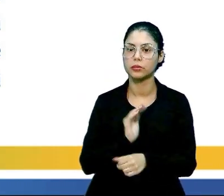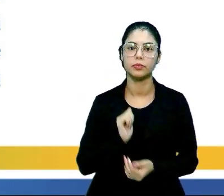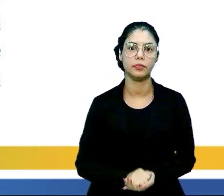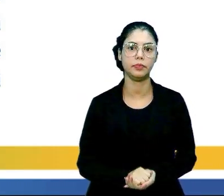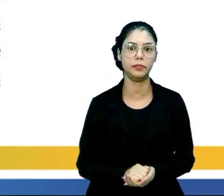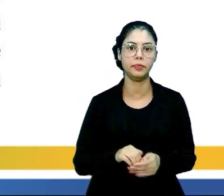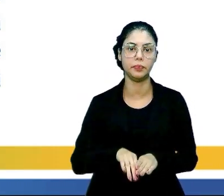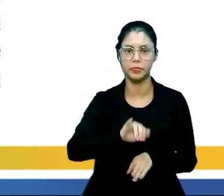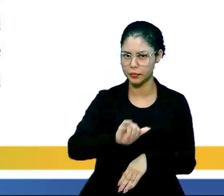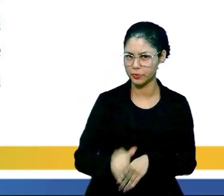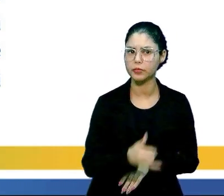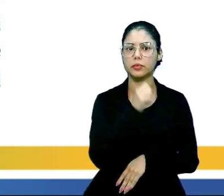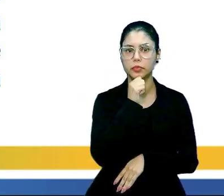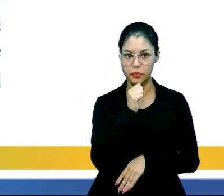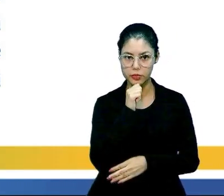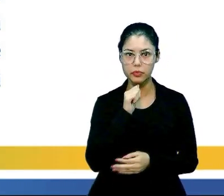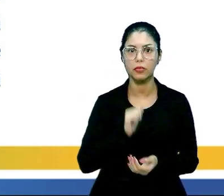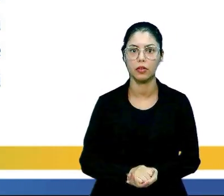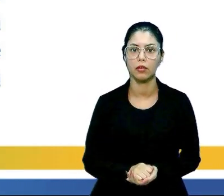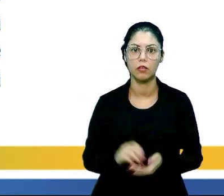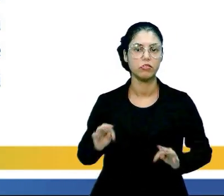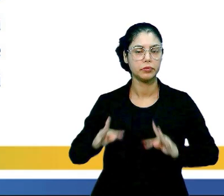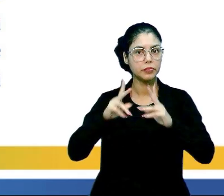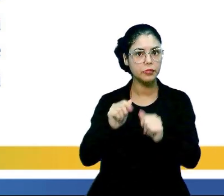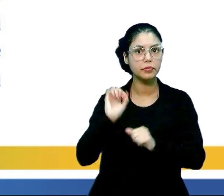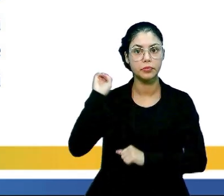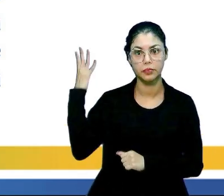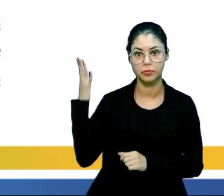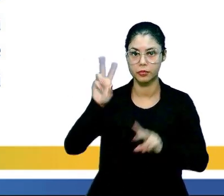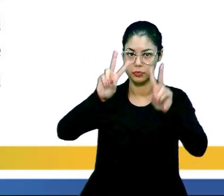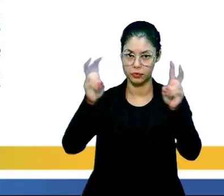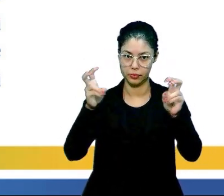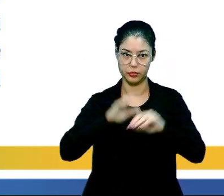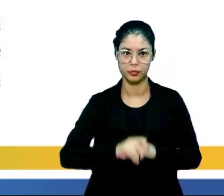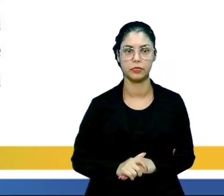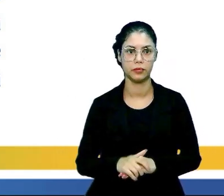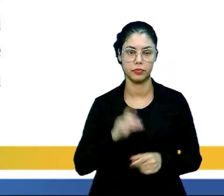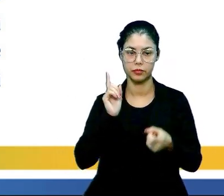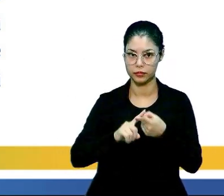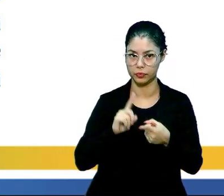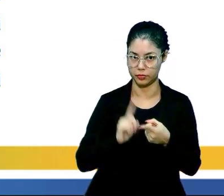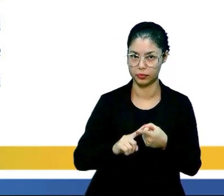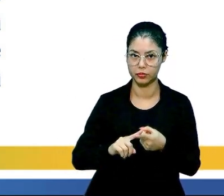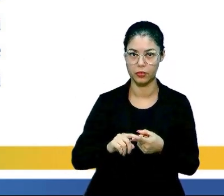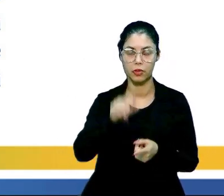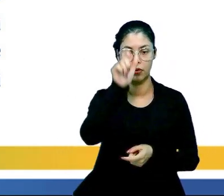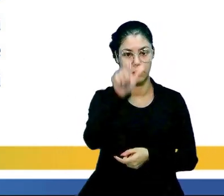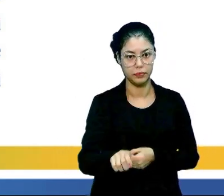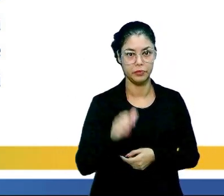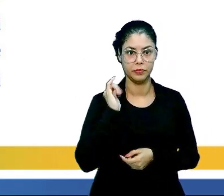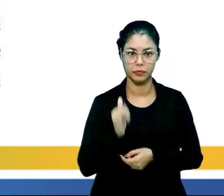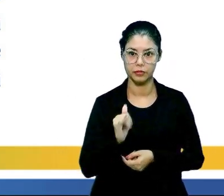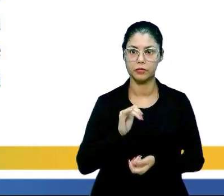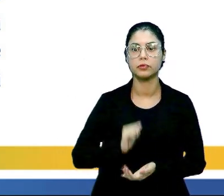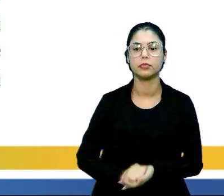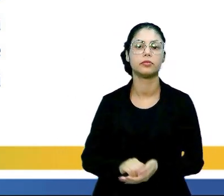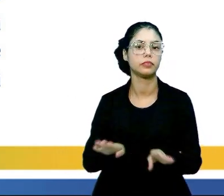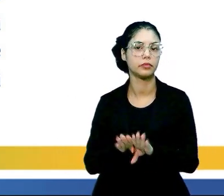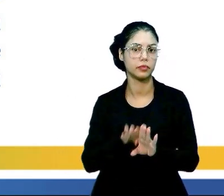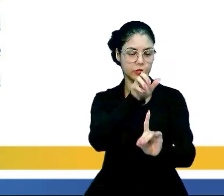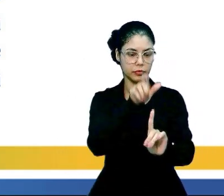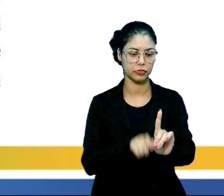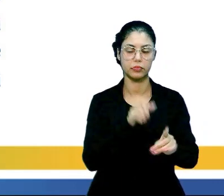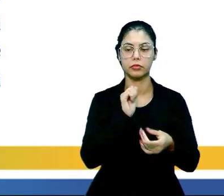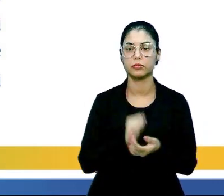vocês provavelmente já conhecem, e tem tudo a ver com o tema. Porque esse personagem dessa obra, que é o